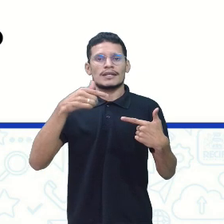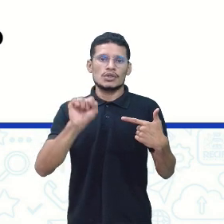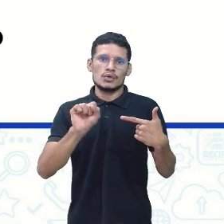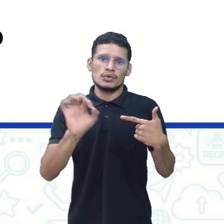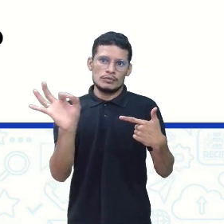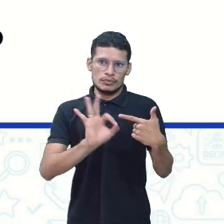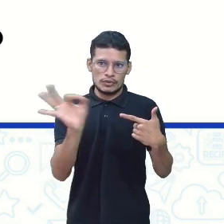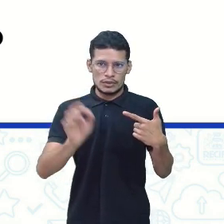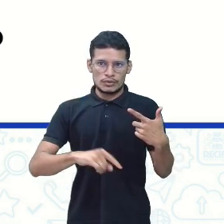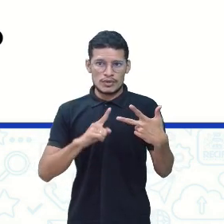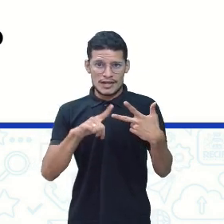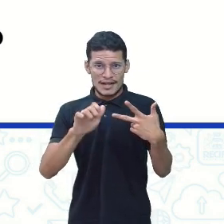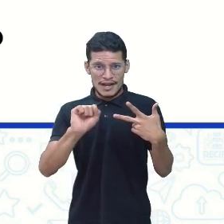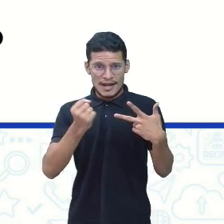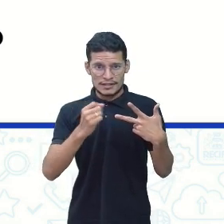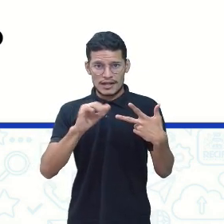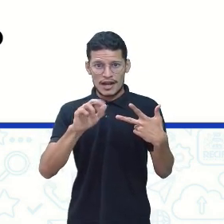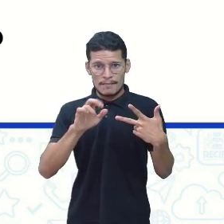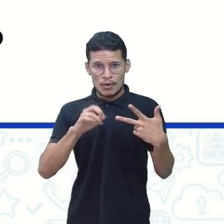gás carbônico